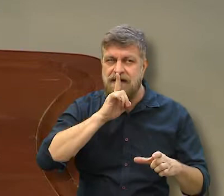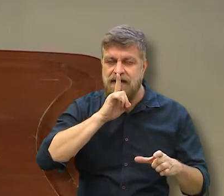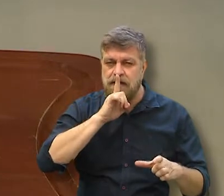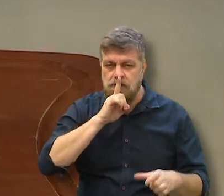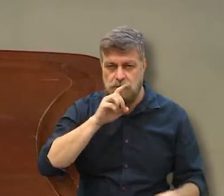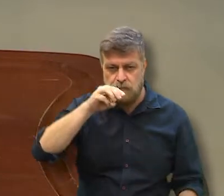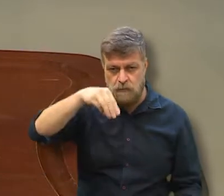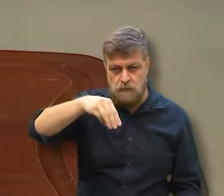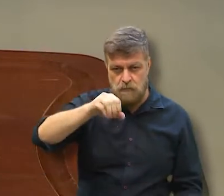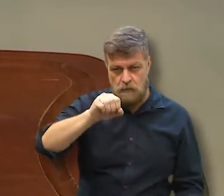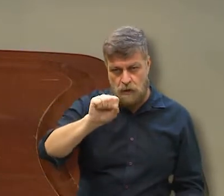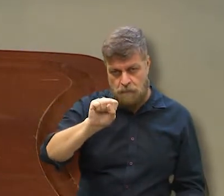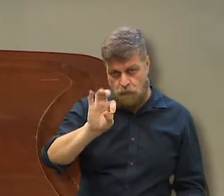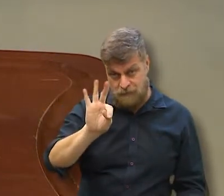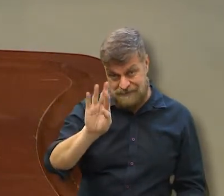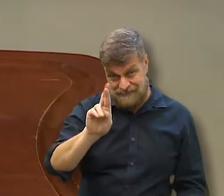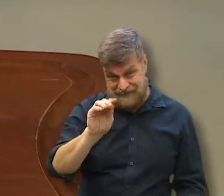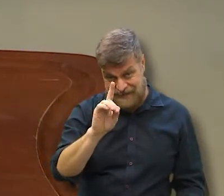mostarda,